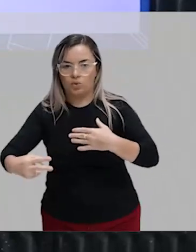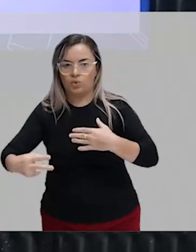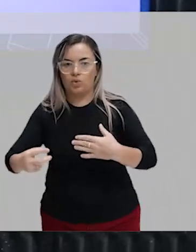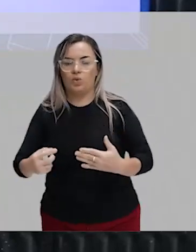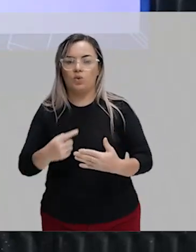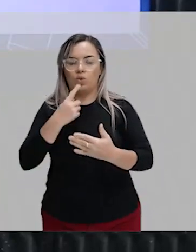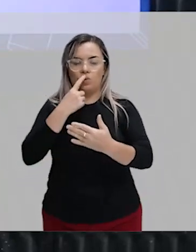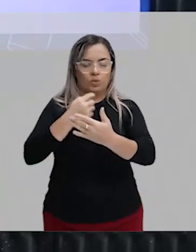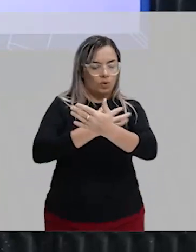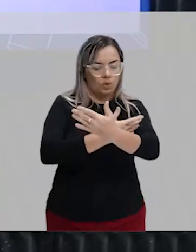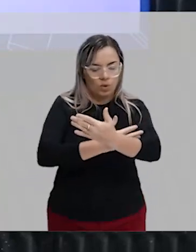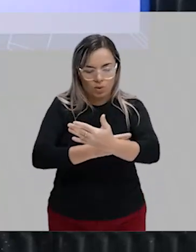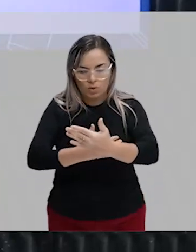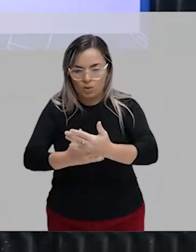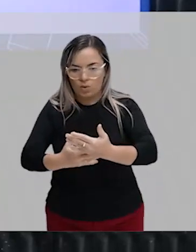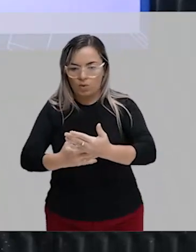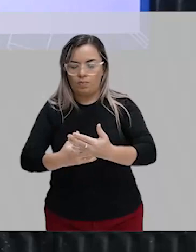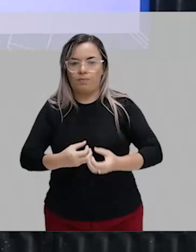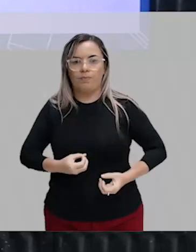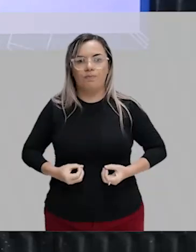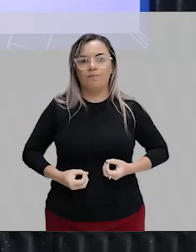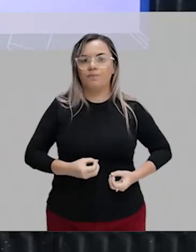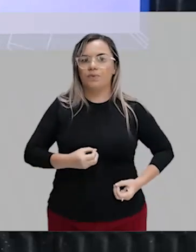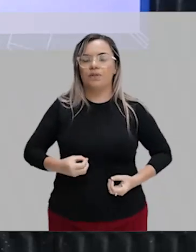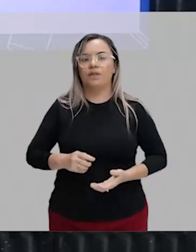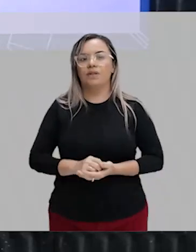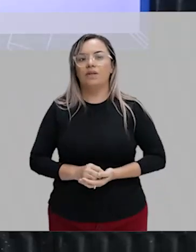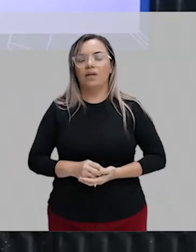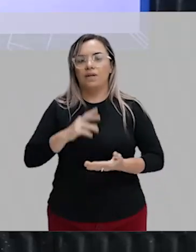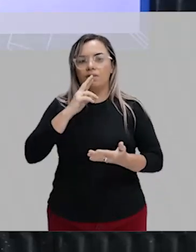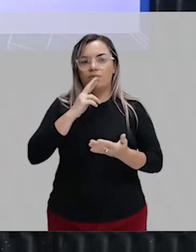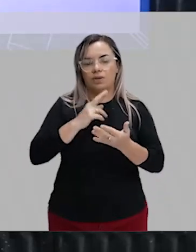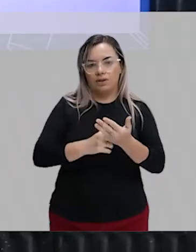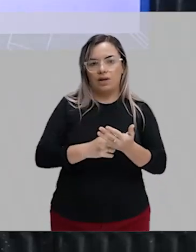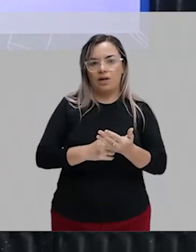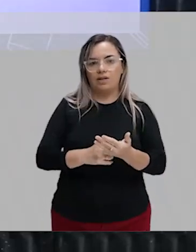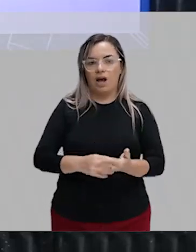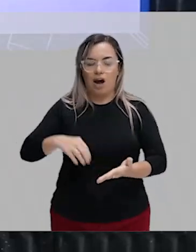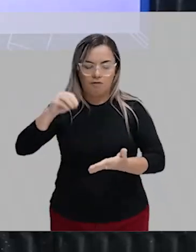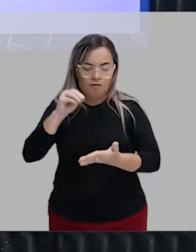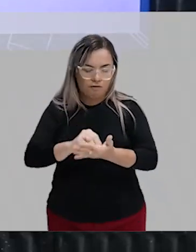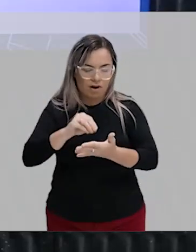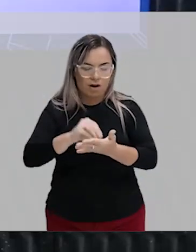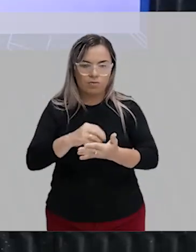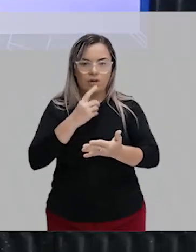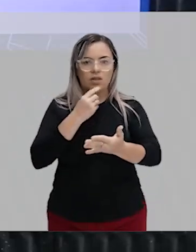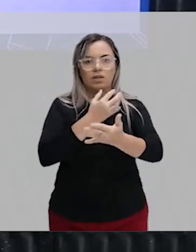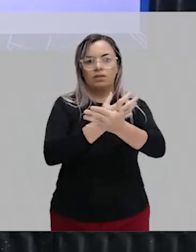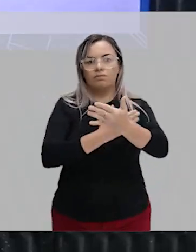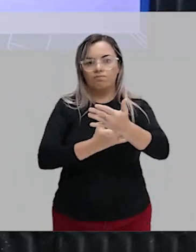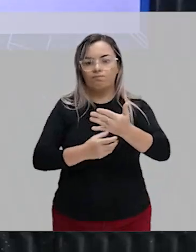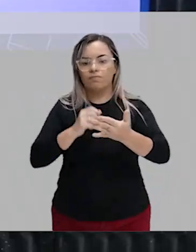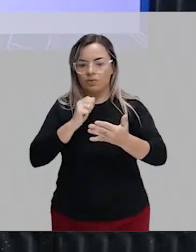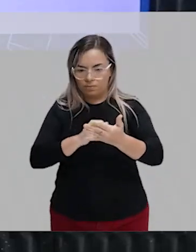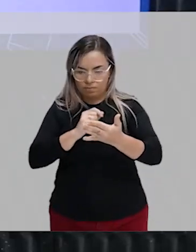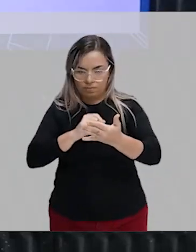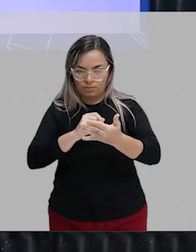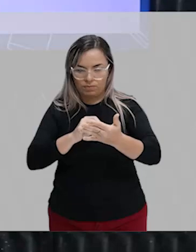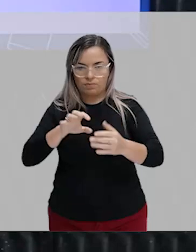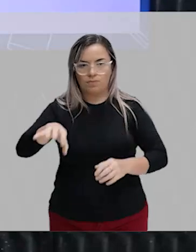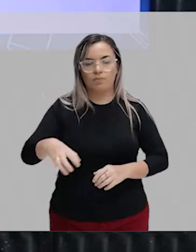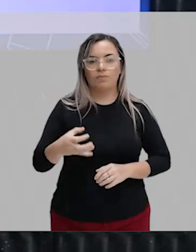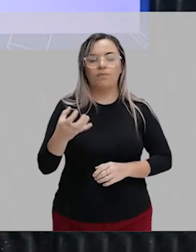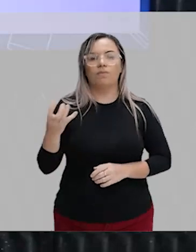Isso aqui vai resultar, por exemplo, numa anemia falciforme, tá? A anemia falciforme, ela